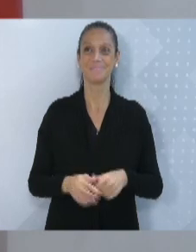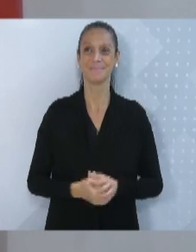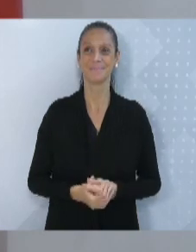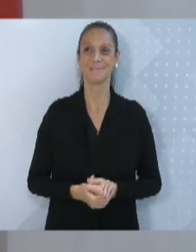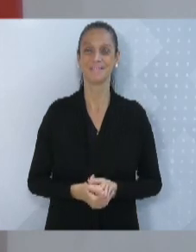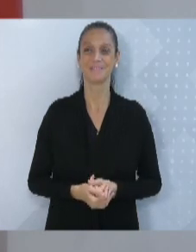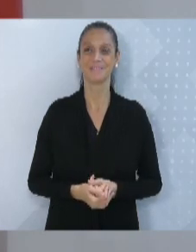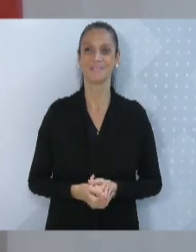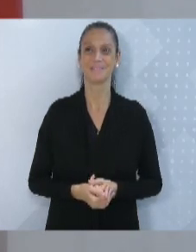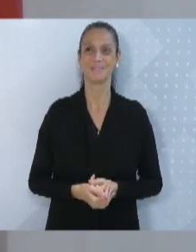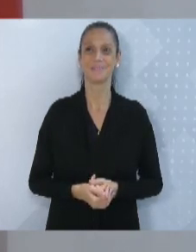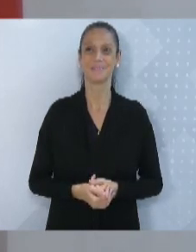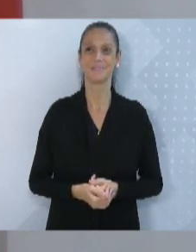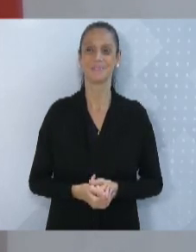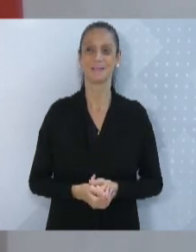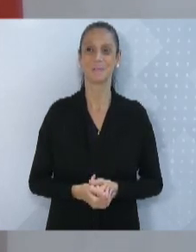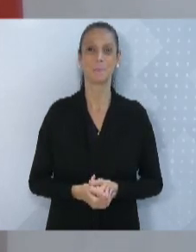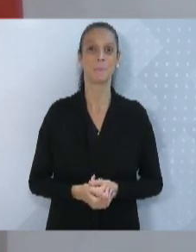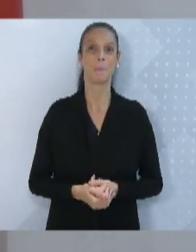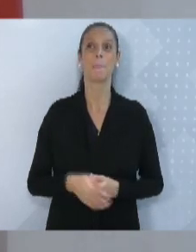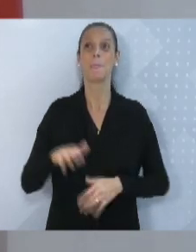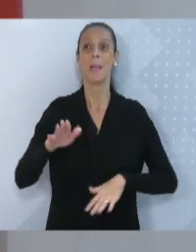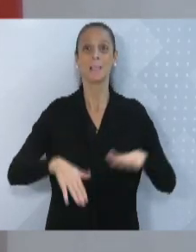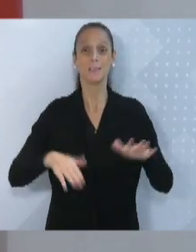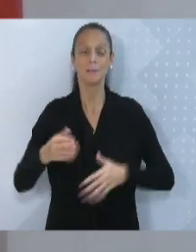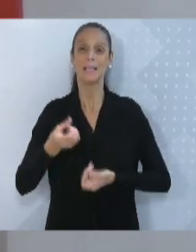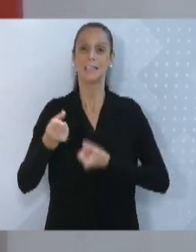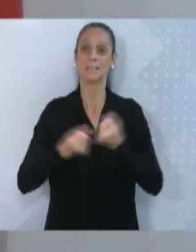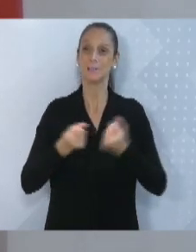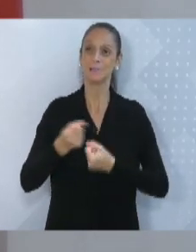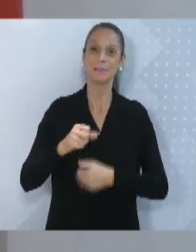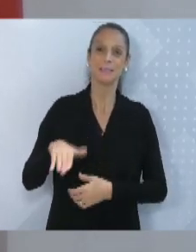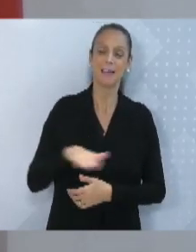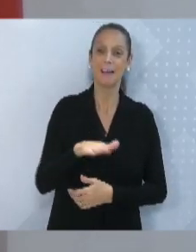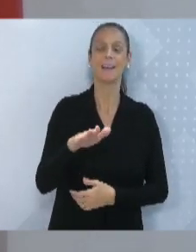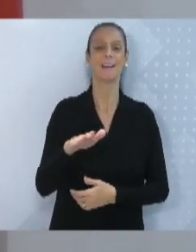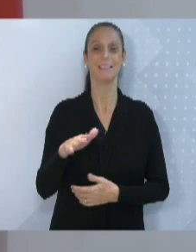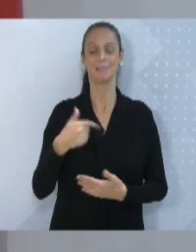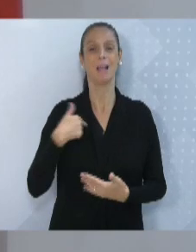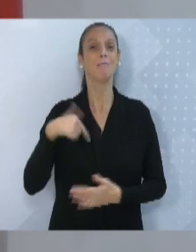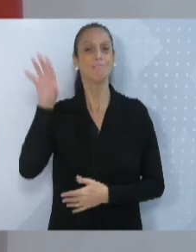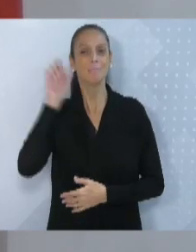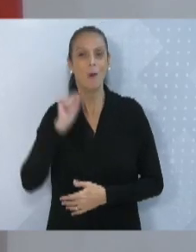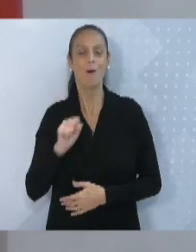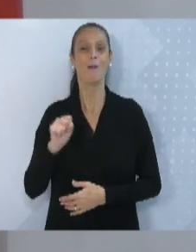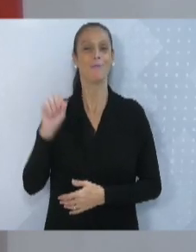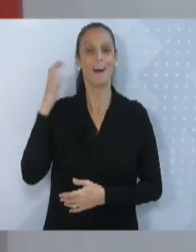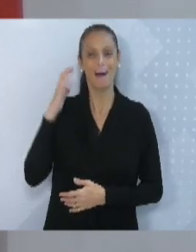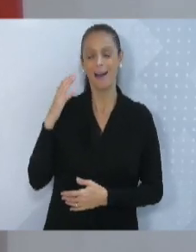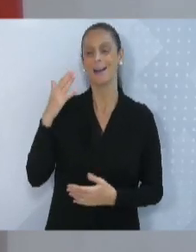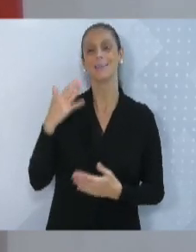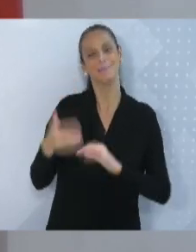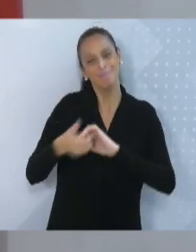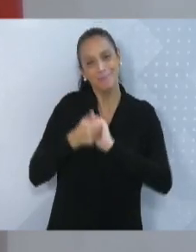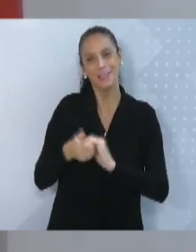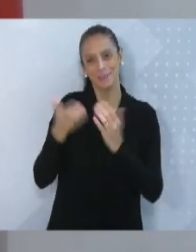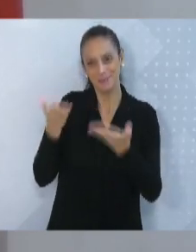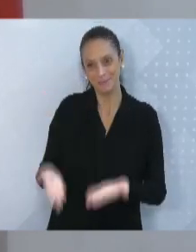quando eu estou aí nos trânsitos no trânsito aí da nossa cidade de Blumenau parabéns